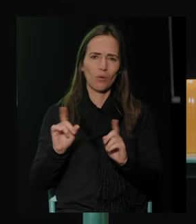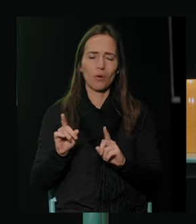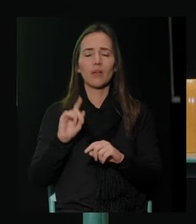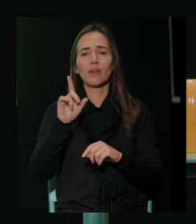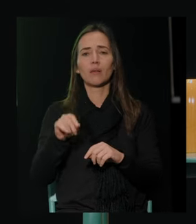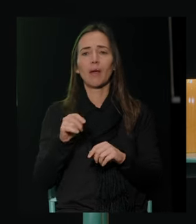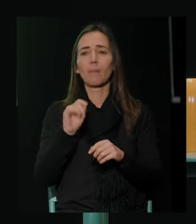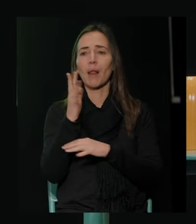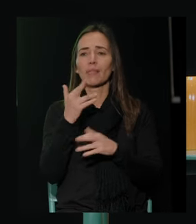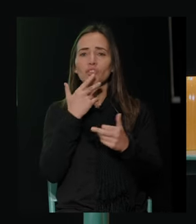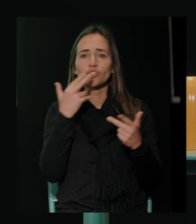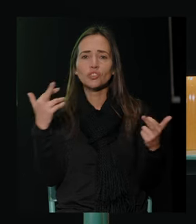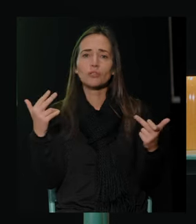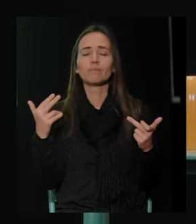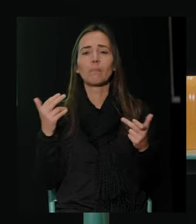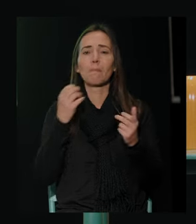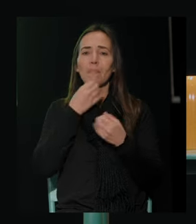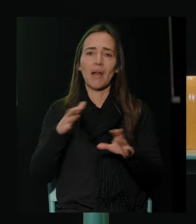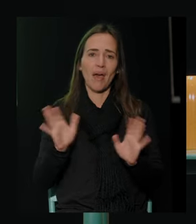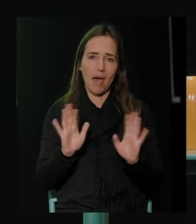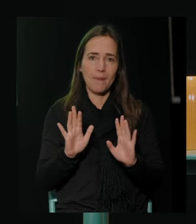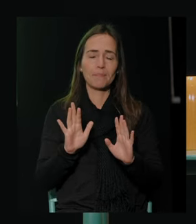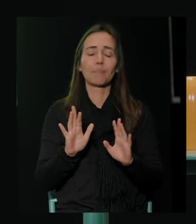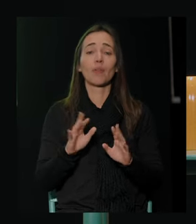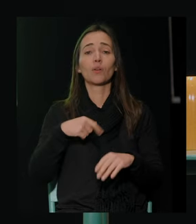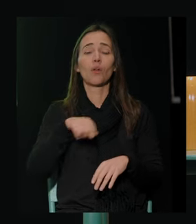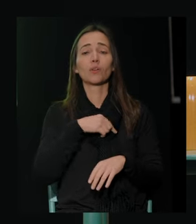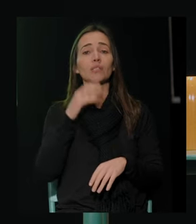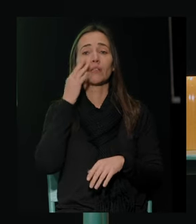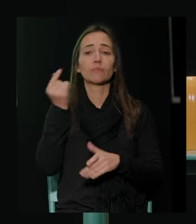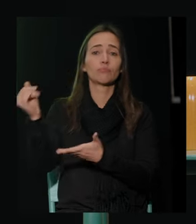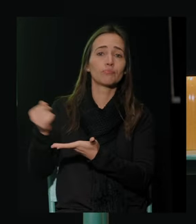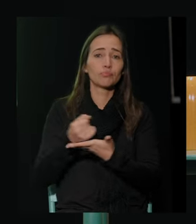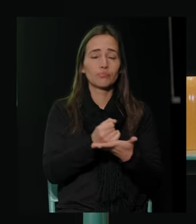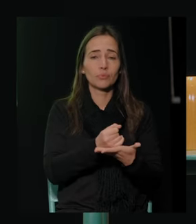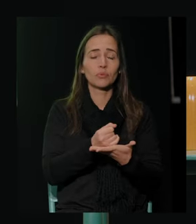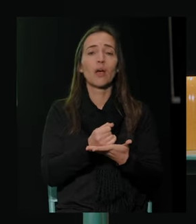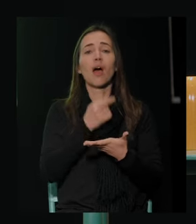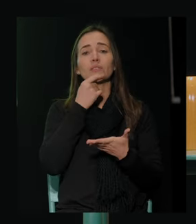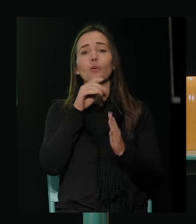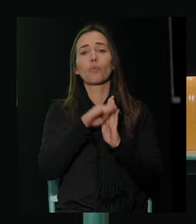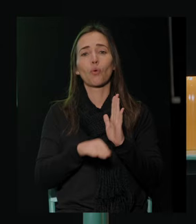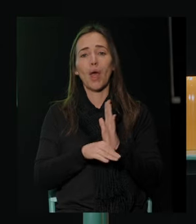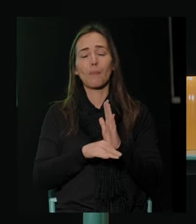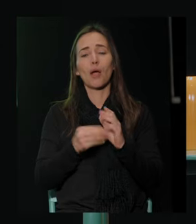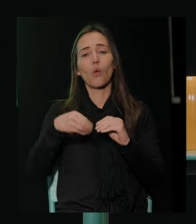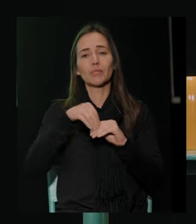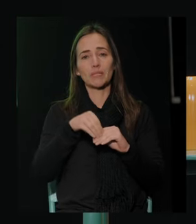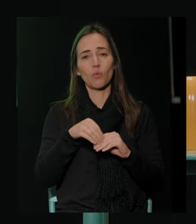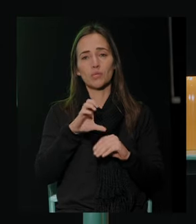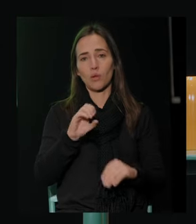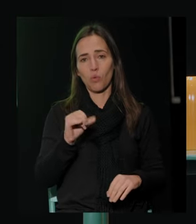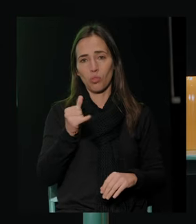de biodiversidade. E essas ações nós tentamos financiar através da compensação de carbono. Criámos aqui um